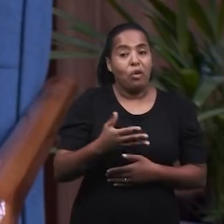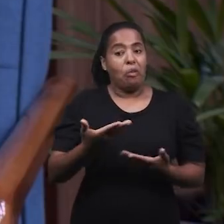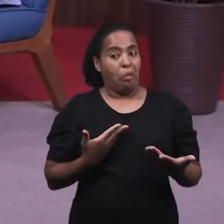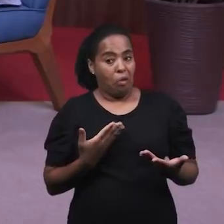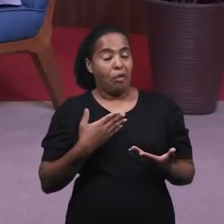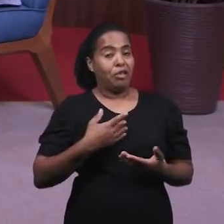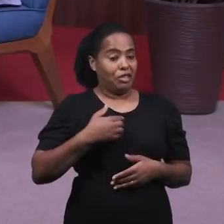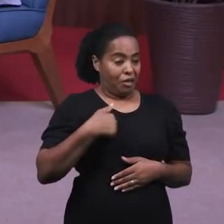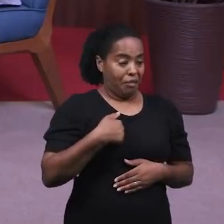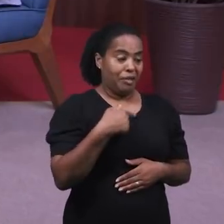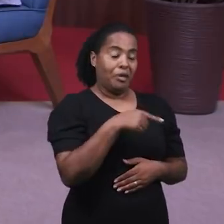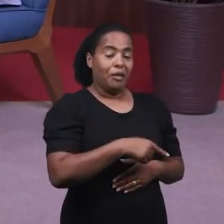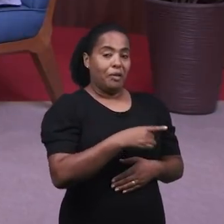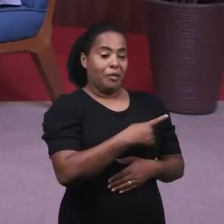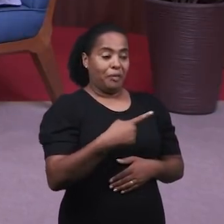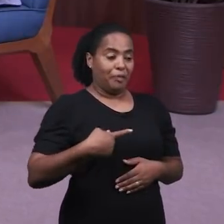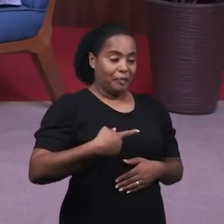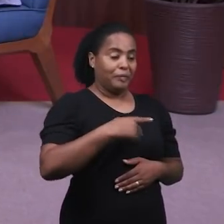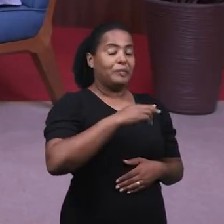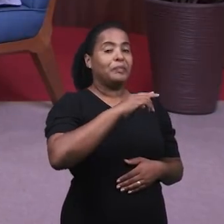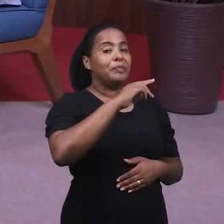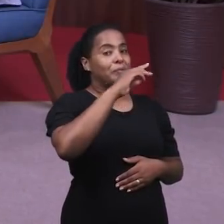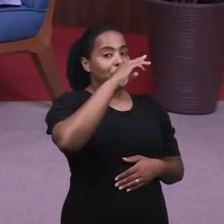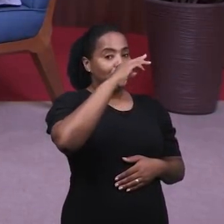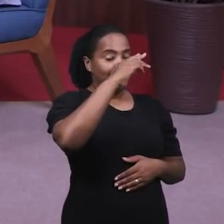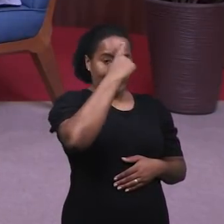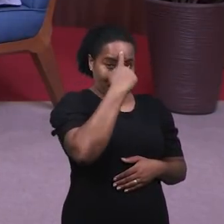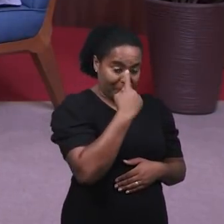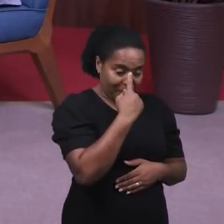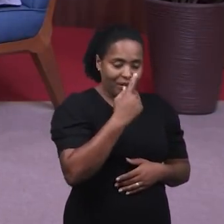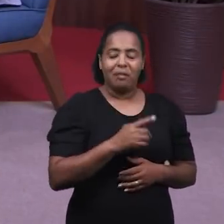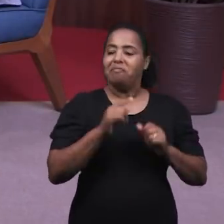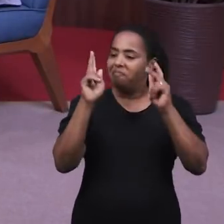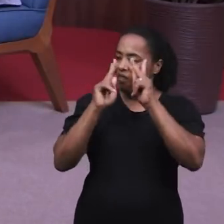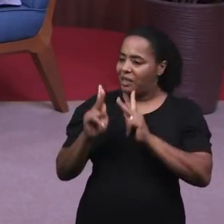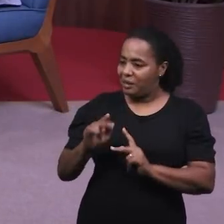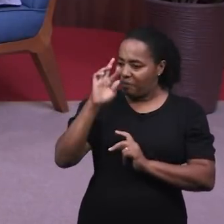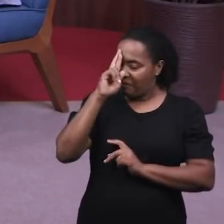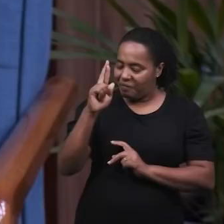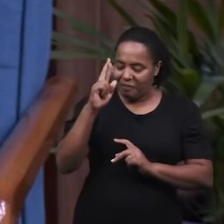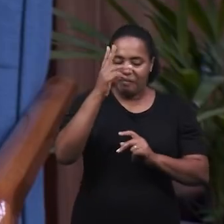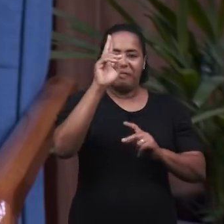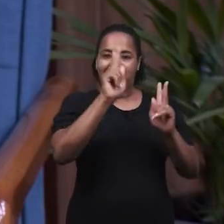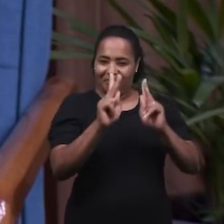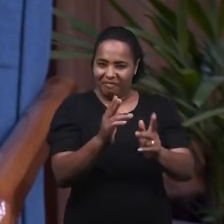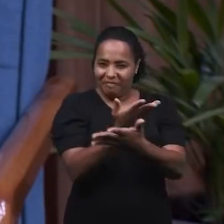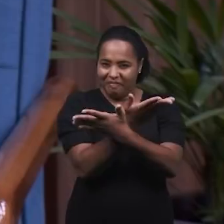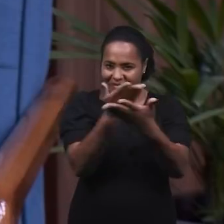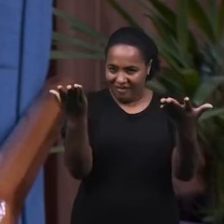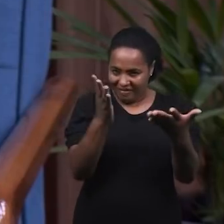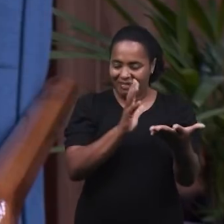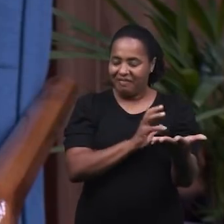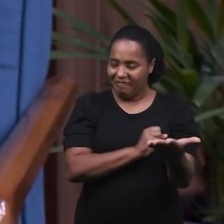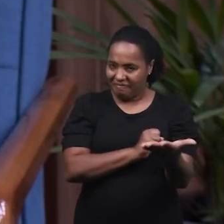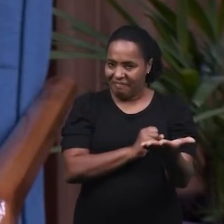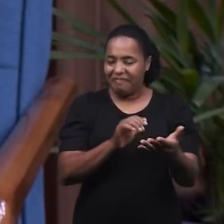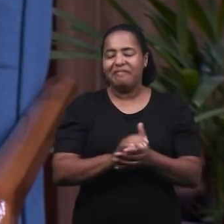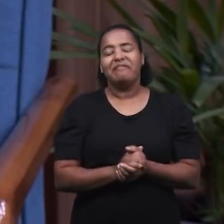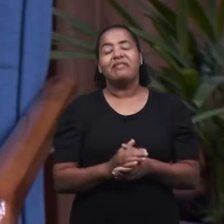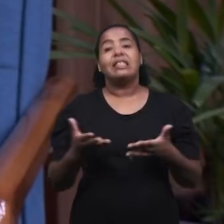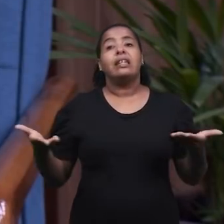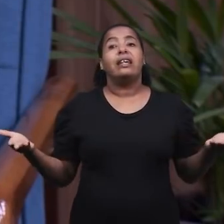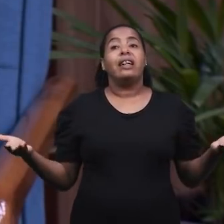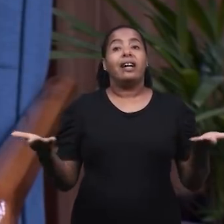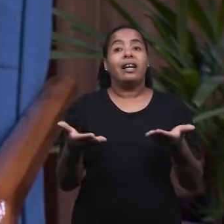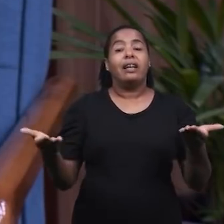Moreira. Daniel, a paz do Senhor, seja bem-vindo. Jesus, a paz do Senhor, obrigado. A paz do Senhor a todos amados. Muito bem. A gente vai então agora